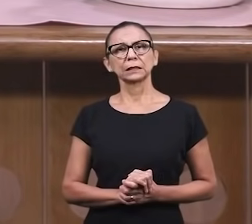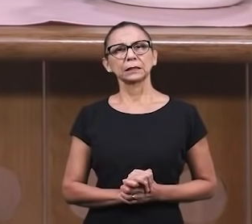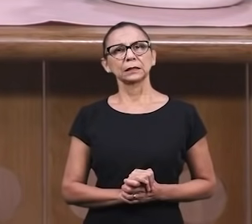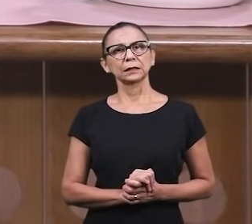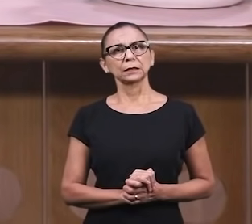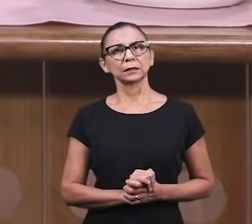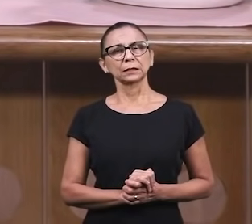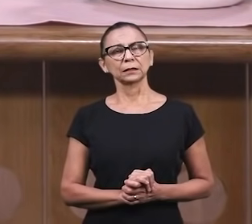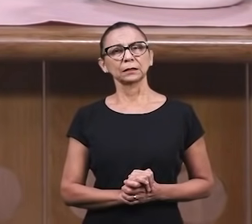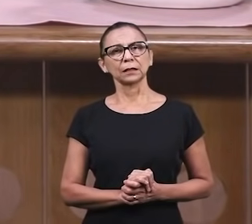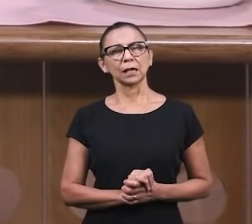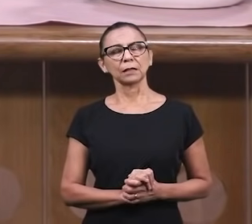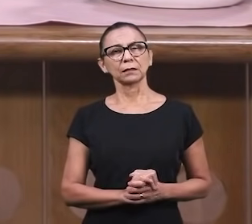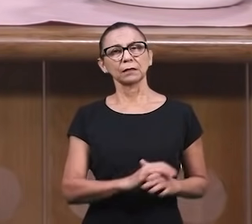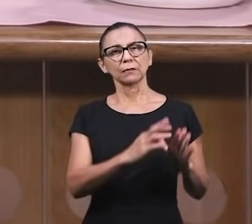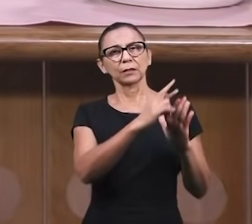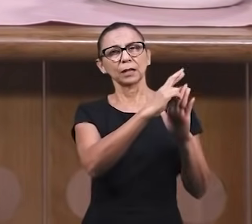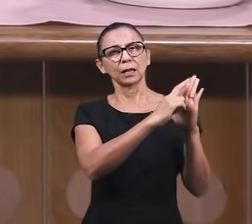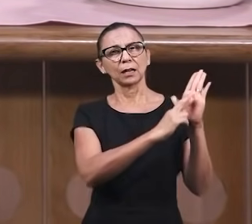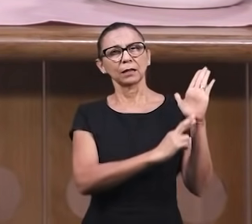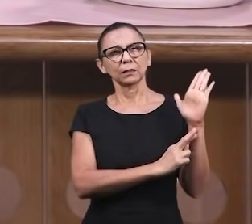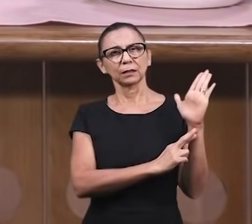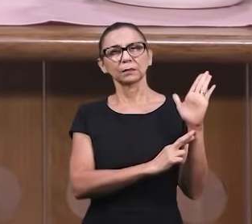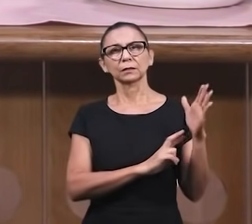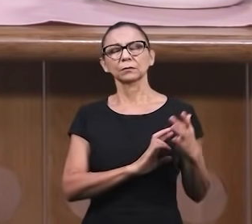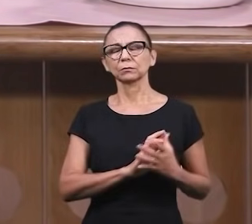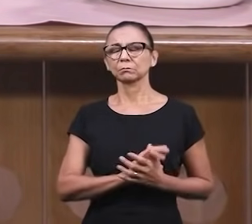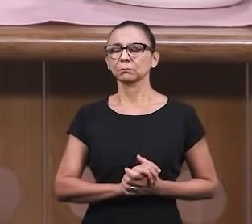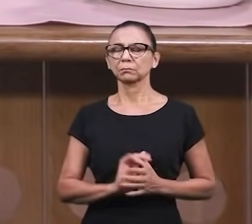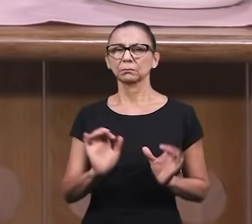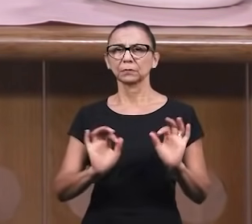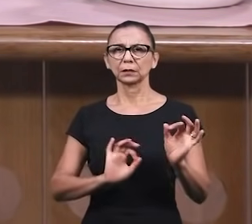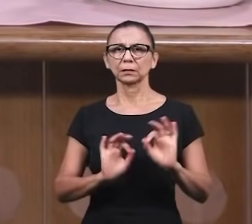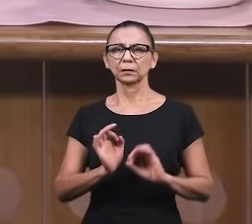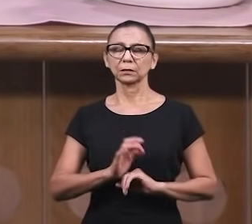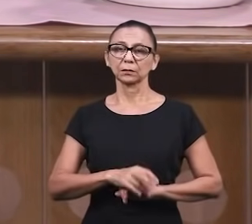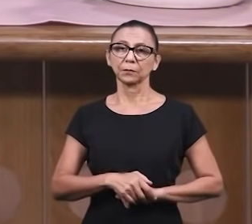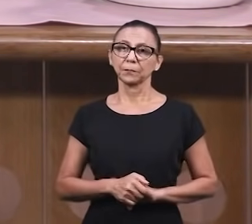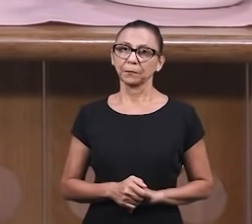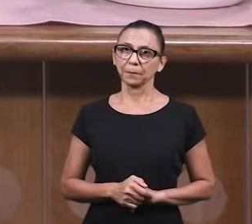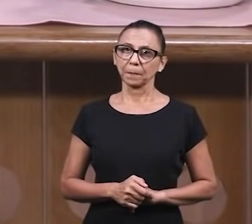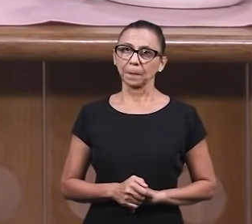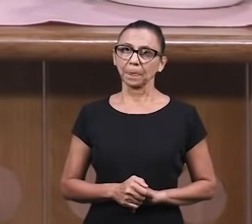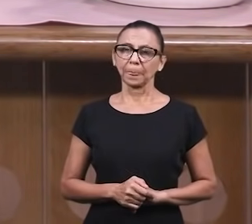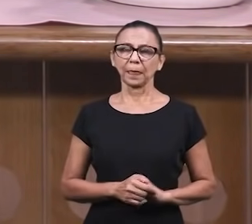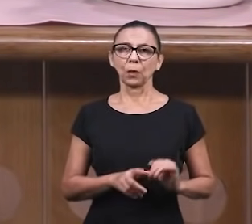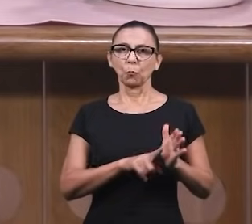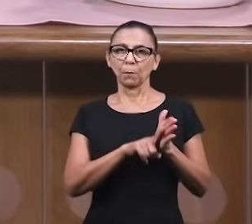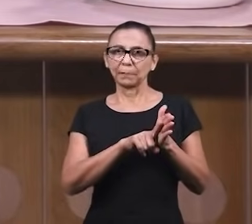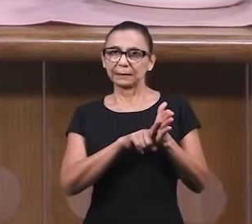mesmo, olha que coisa curiosa, mesmo com a